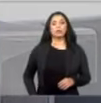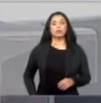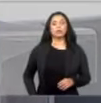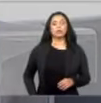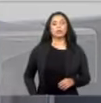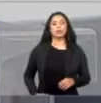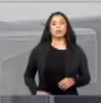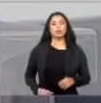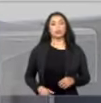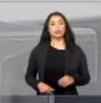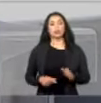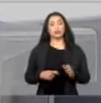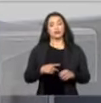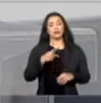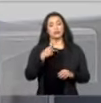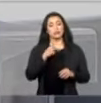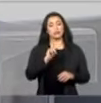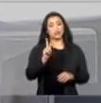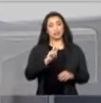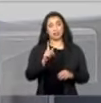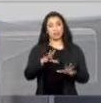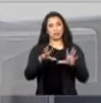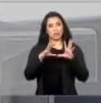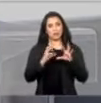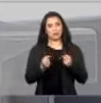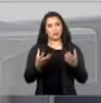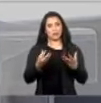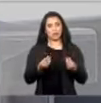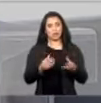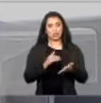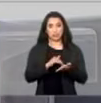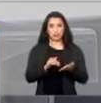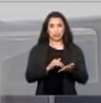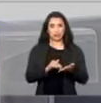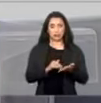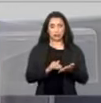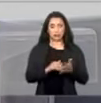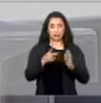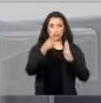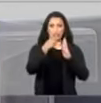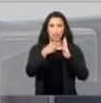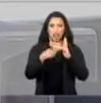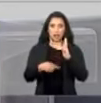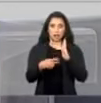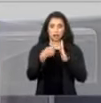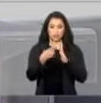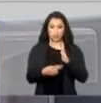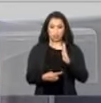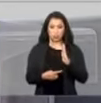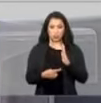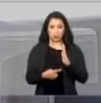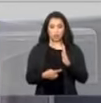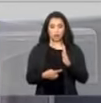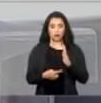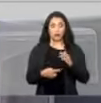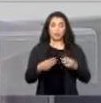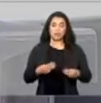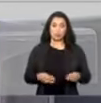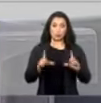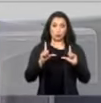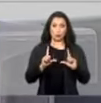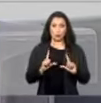ouviu. A Secretaria do Audiovisual, abrigada em um ministério de baixo orçamento,